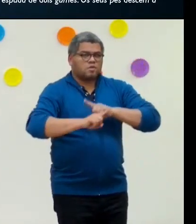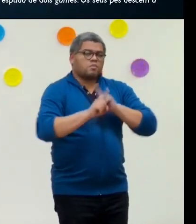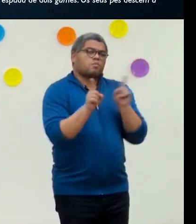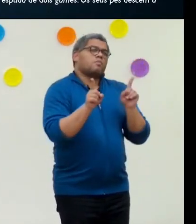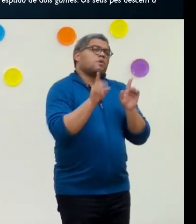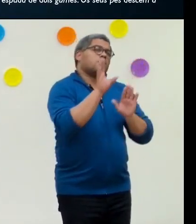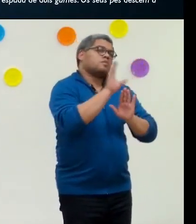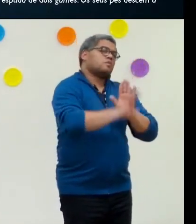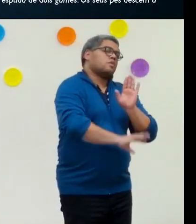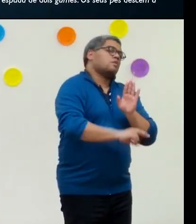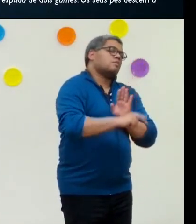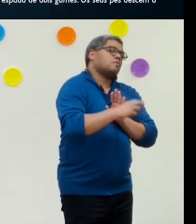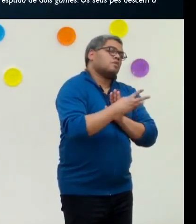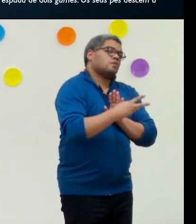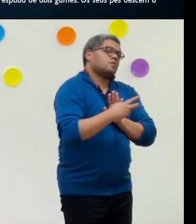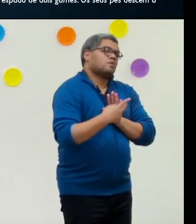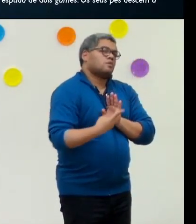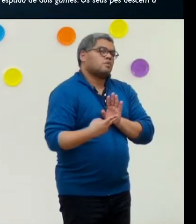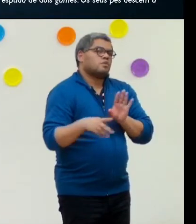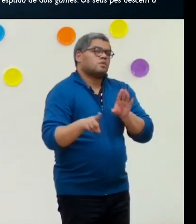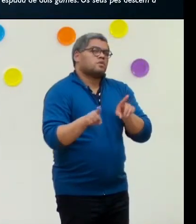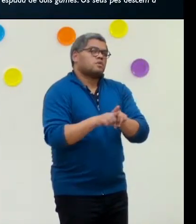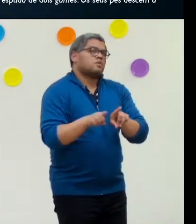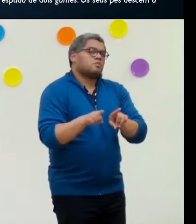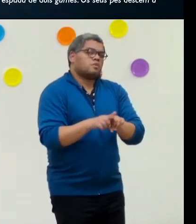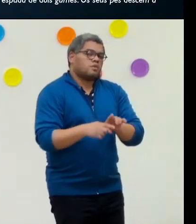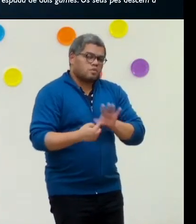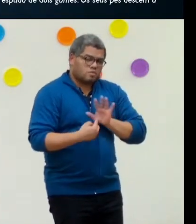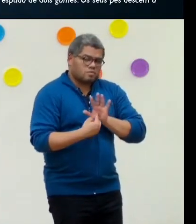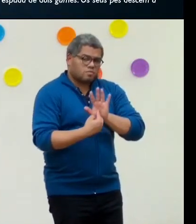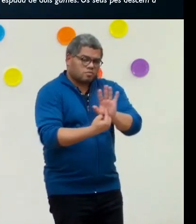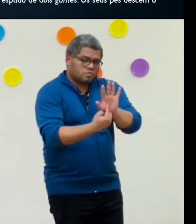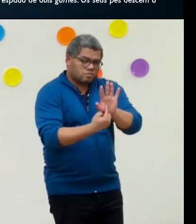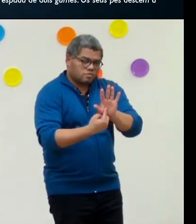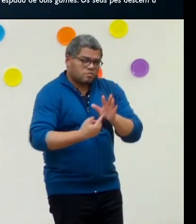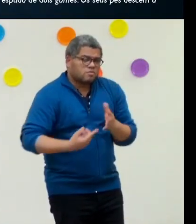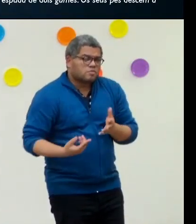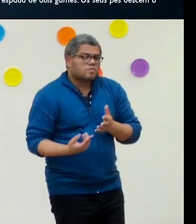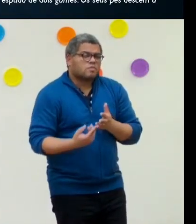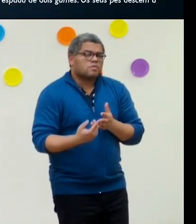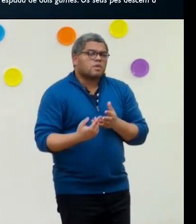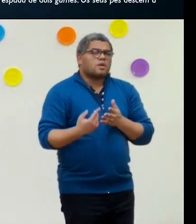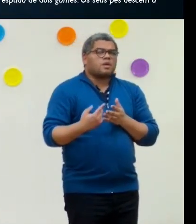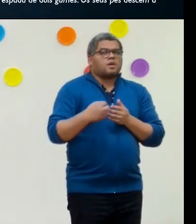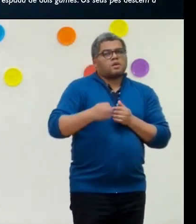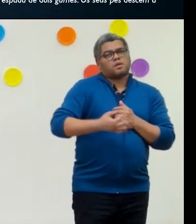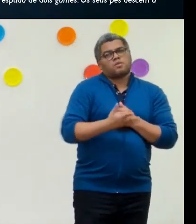também. Enquanto eu calei os meus pecados, o que ele sentia? Doía os ossos.